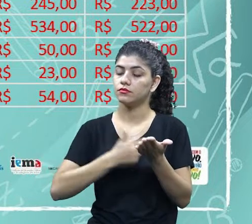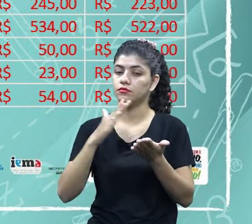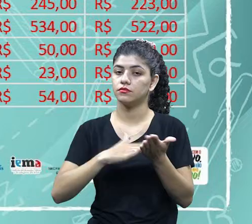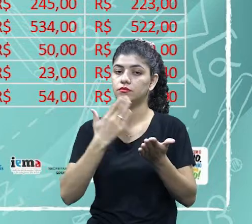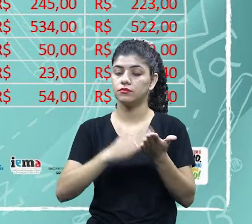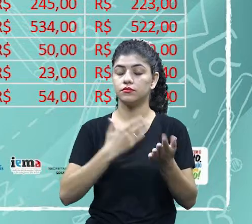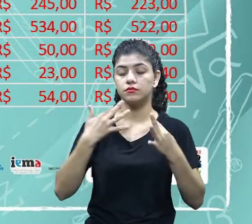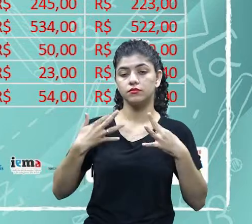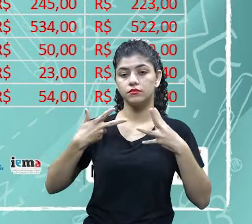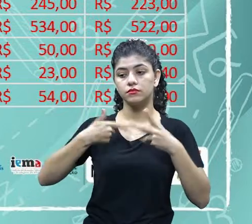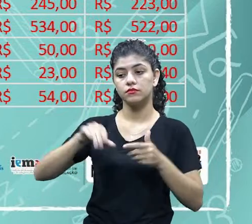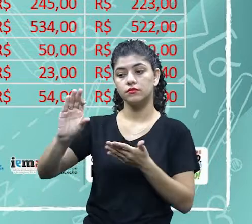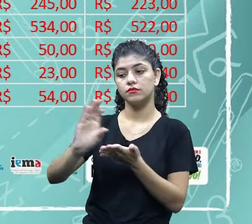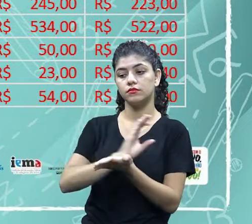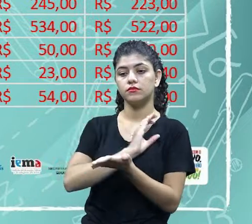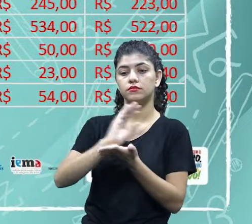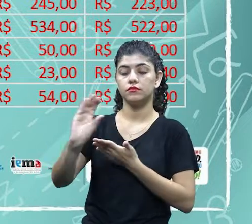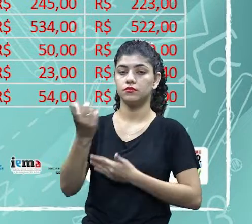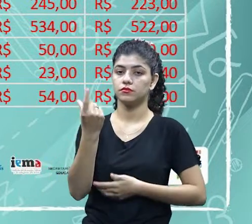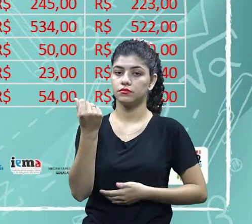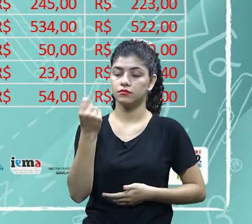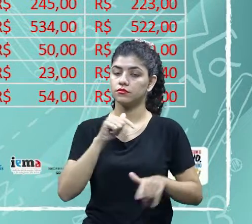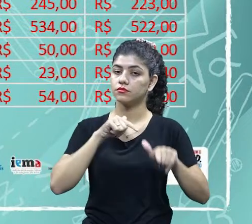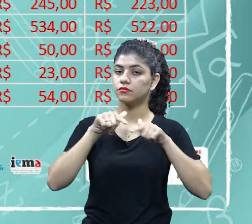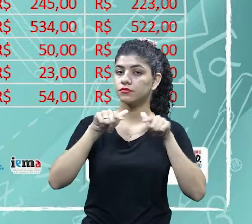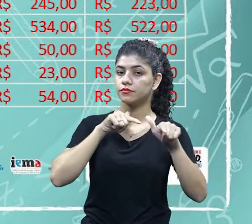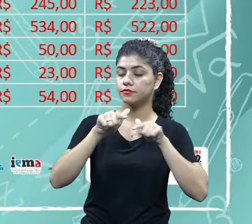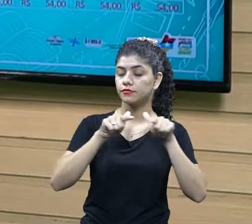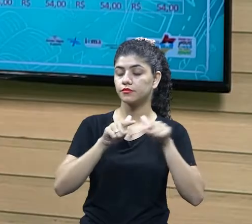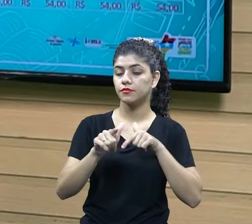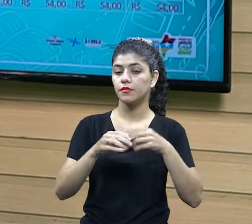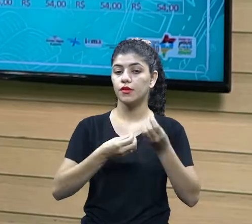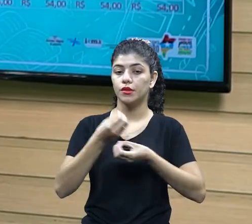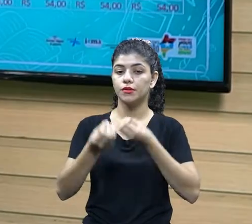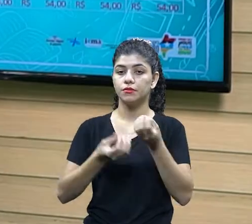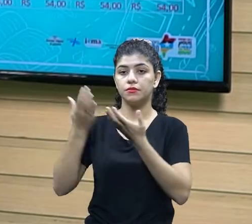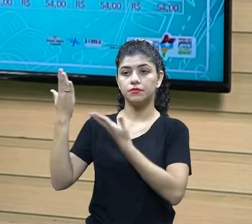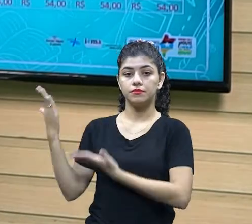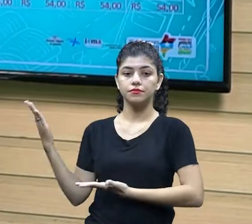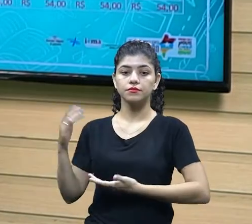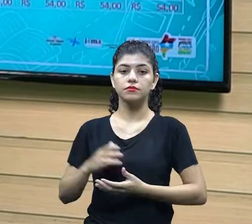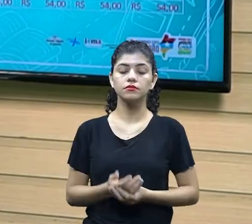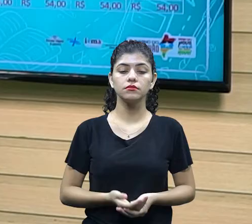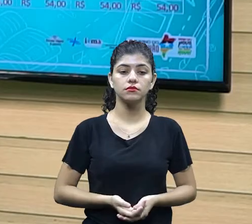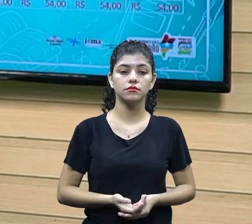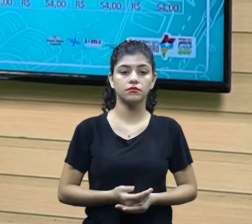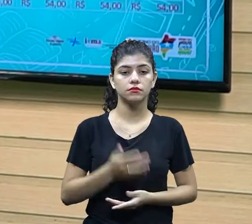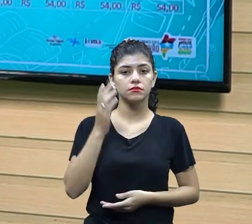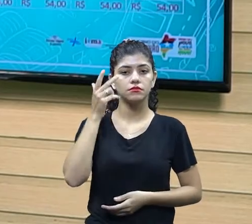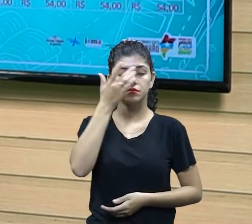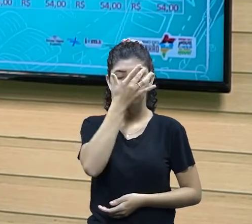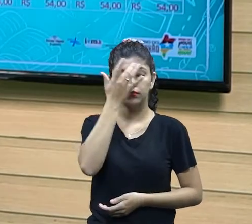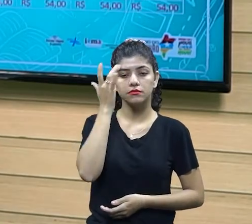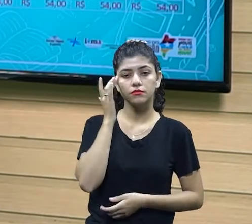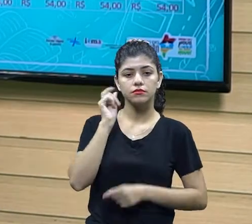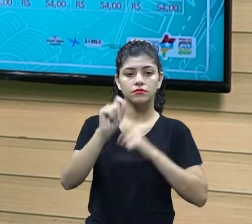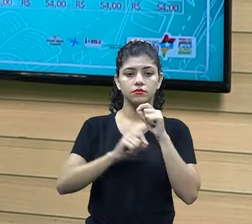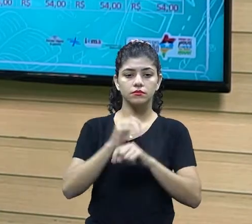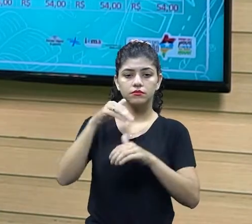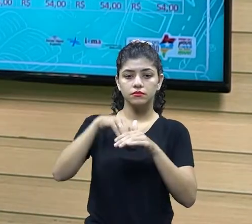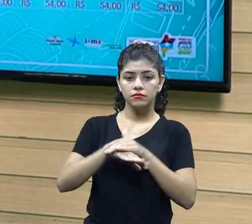entradas e saídas de dinheiro oriundo do seu trabalho da seguinte forma. Então, Dona Maria é uma pessoa que, dentro da